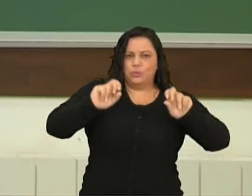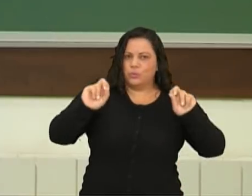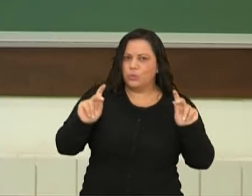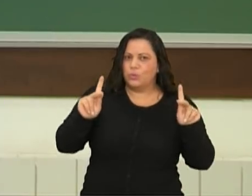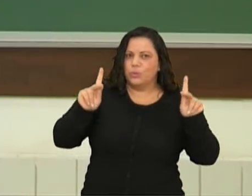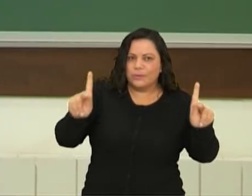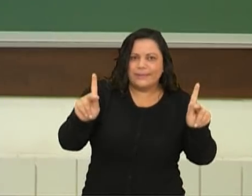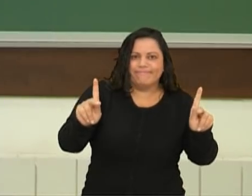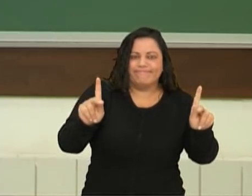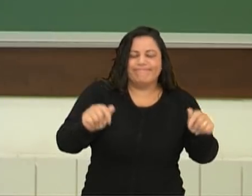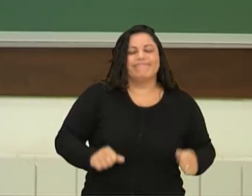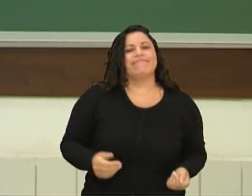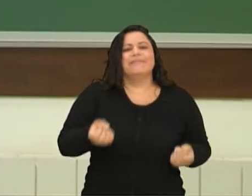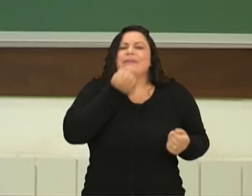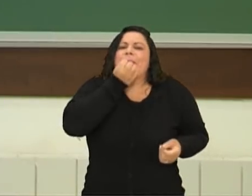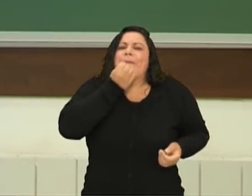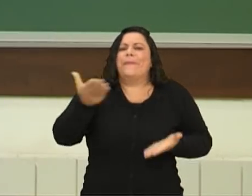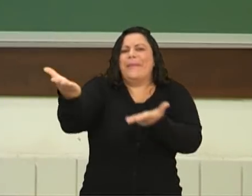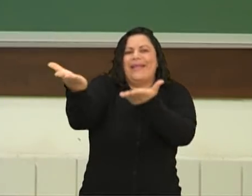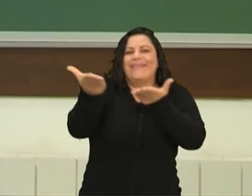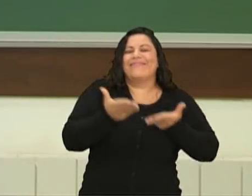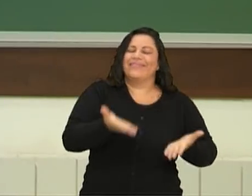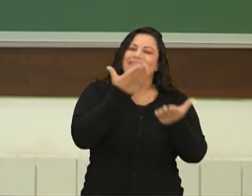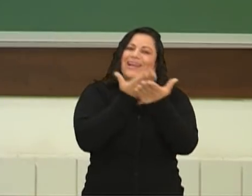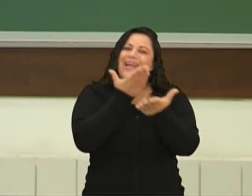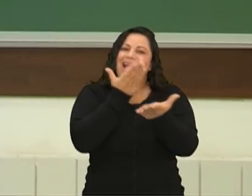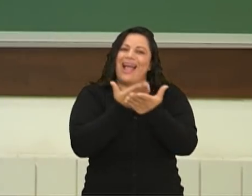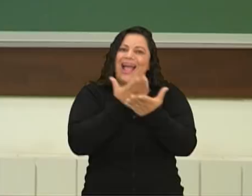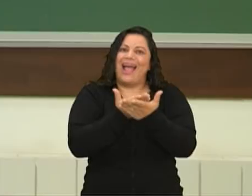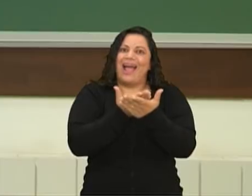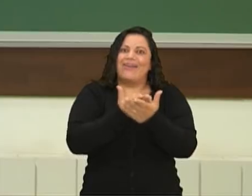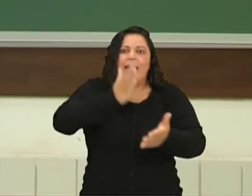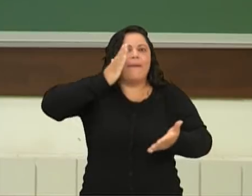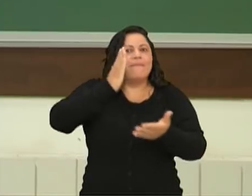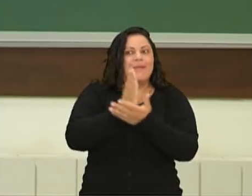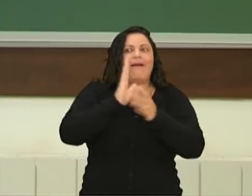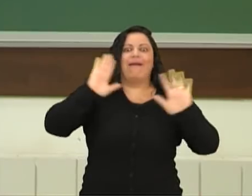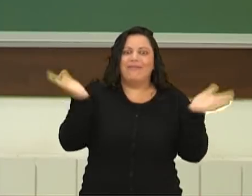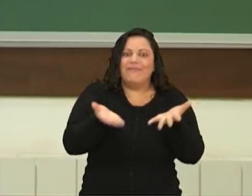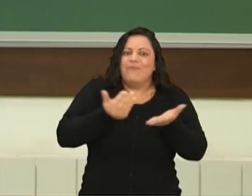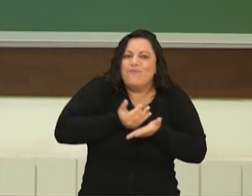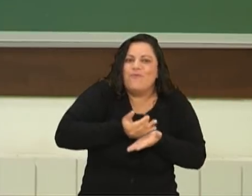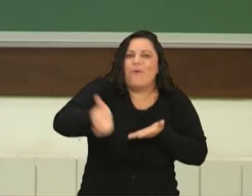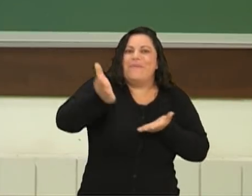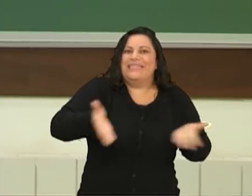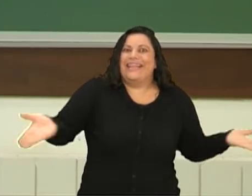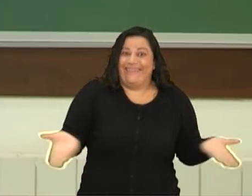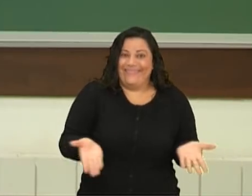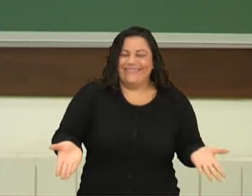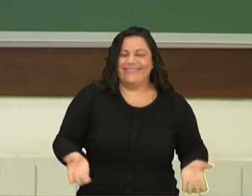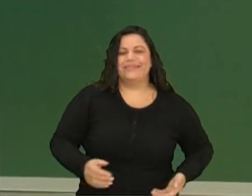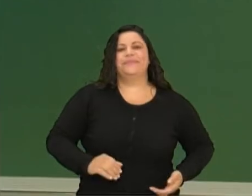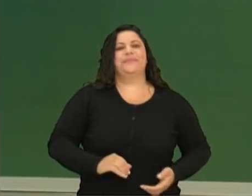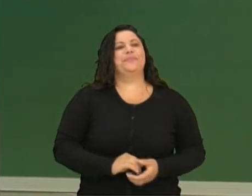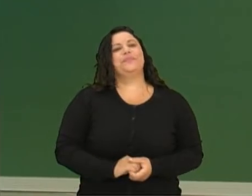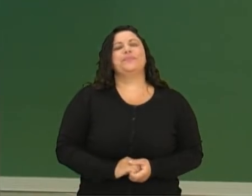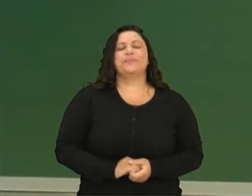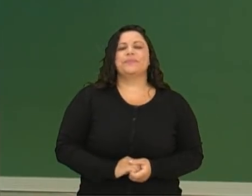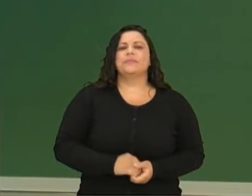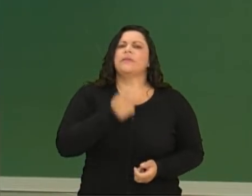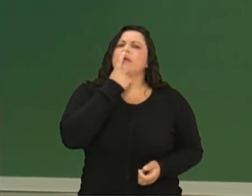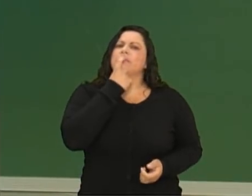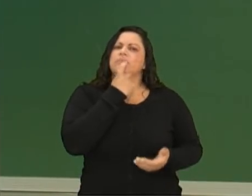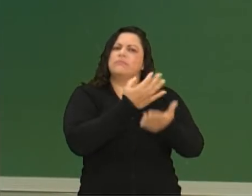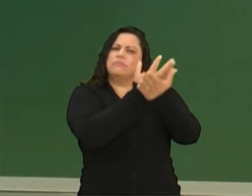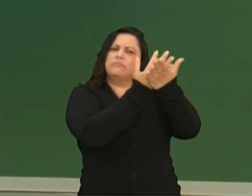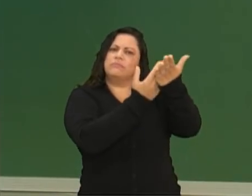ok? Então, seja bem-vindo a mais uma aula e chega de enrolação, vamos começar. O nosso sangue, ele é